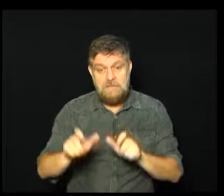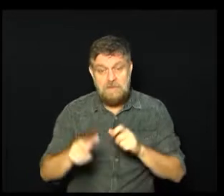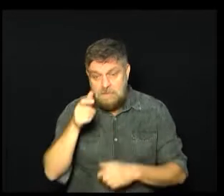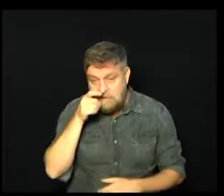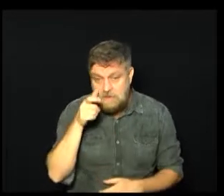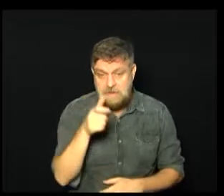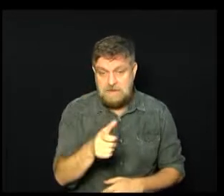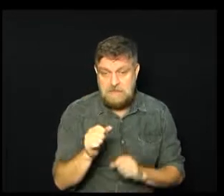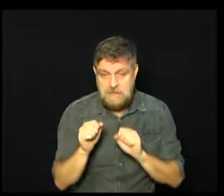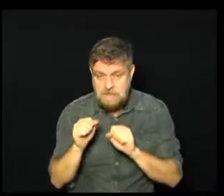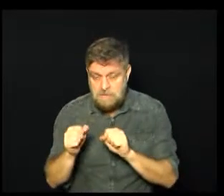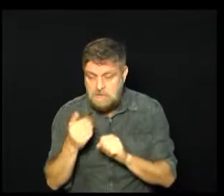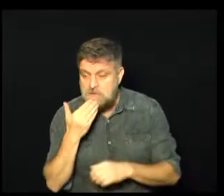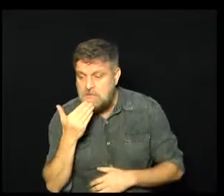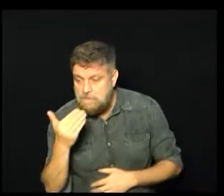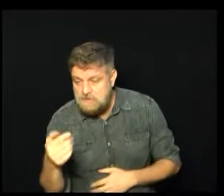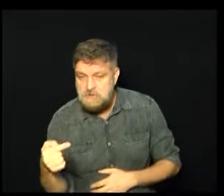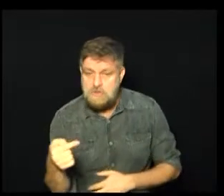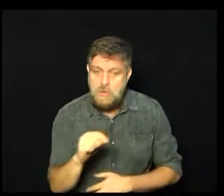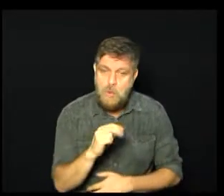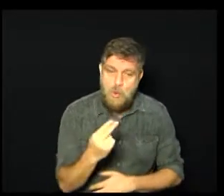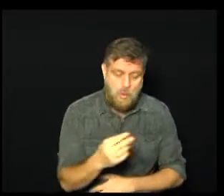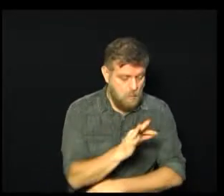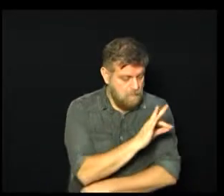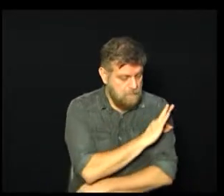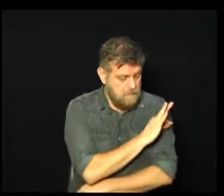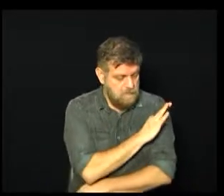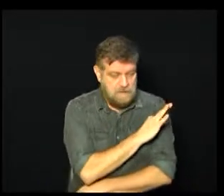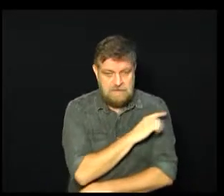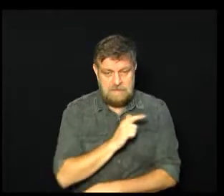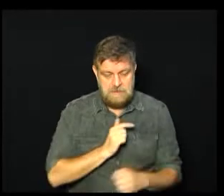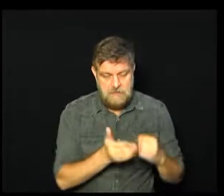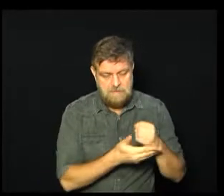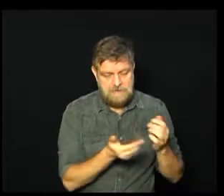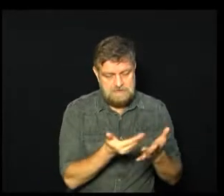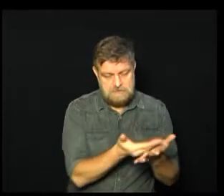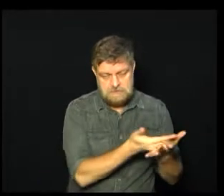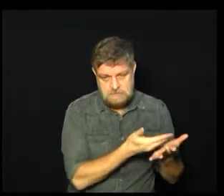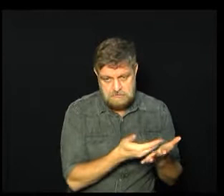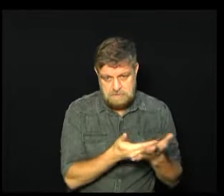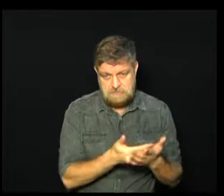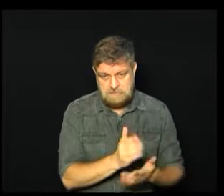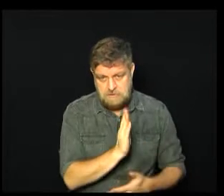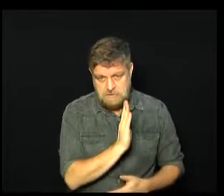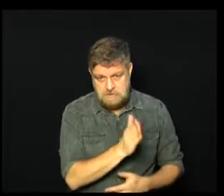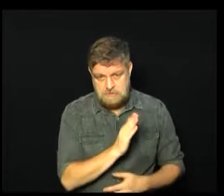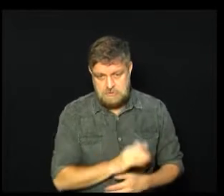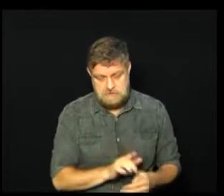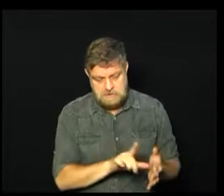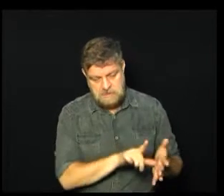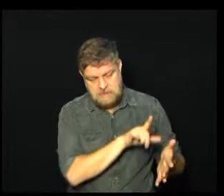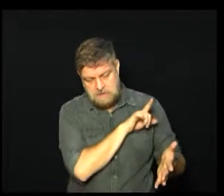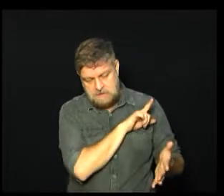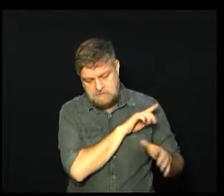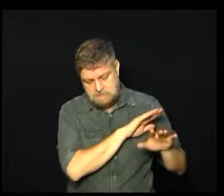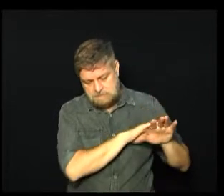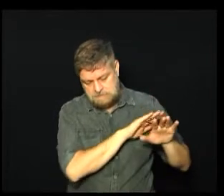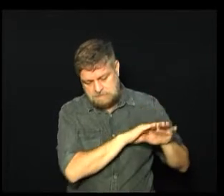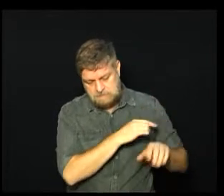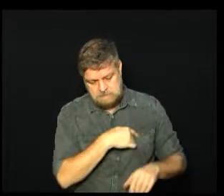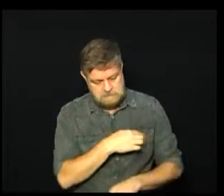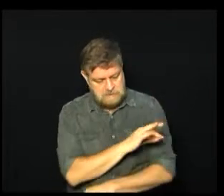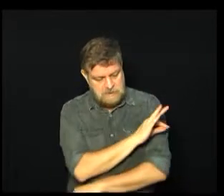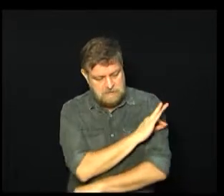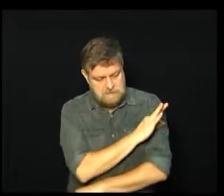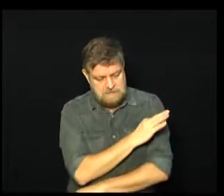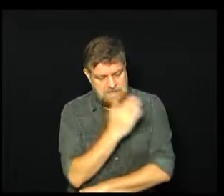como também o poder público pode, com base em estudos, né, que já foram previamente feitos, sugerir também, deliberar sobre